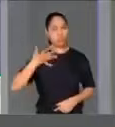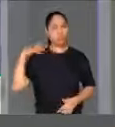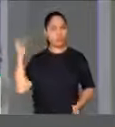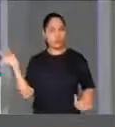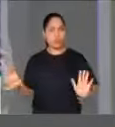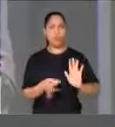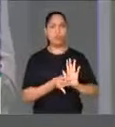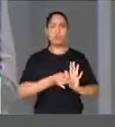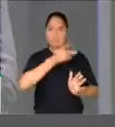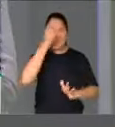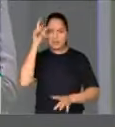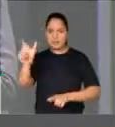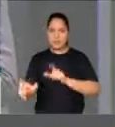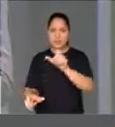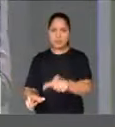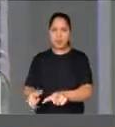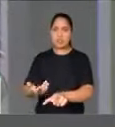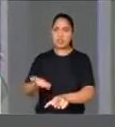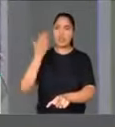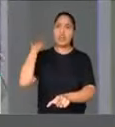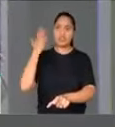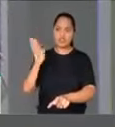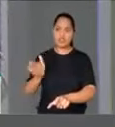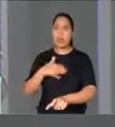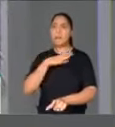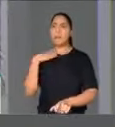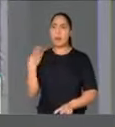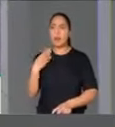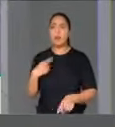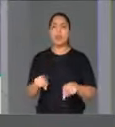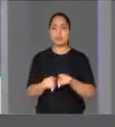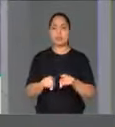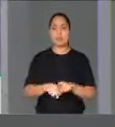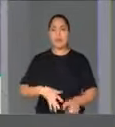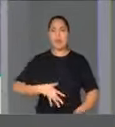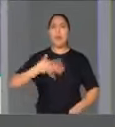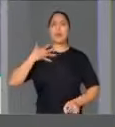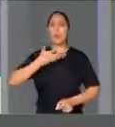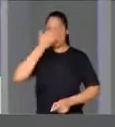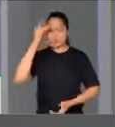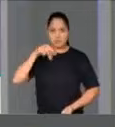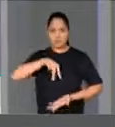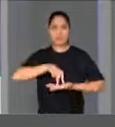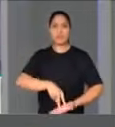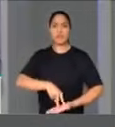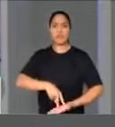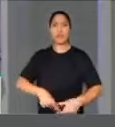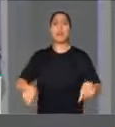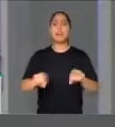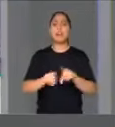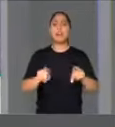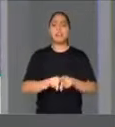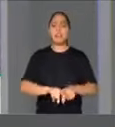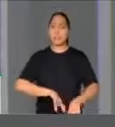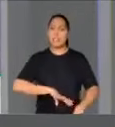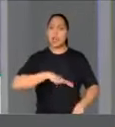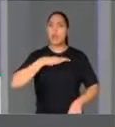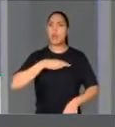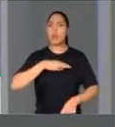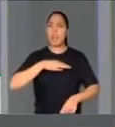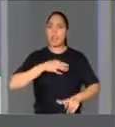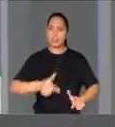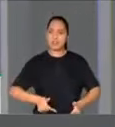daquelas pessoas que se foram, eu tenho orgulho das pessoas que ficaram, eu tenho orgulho da determinação, coragem